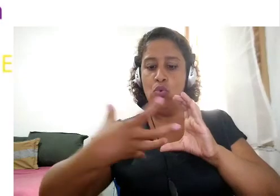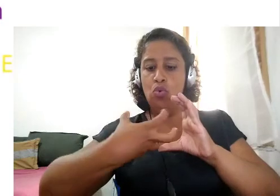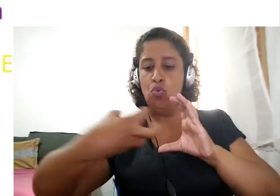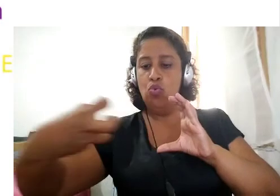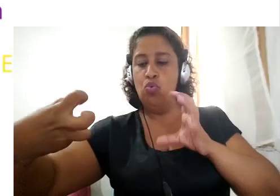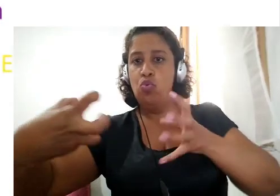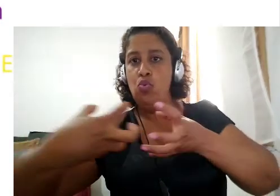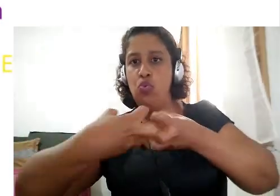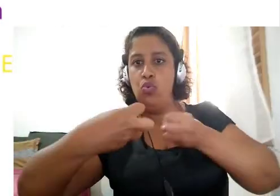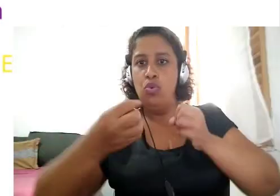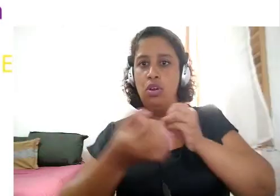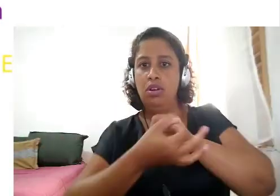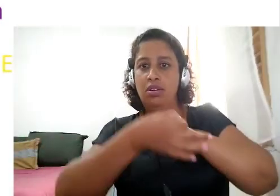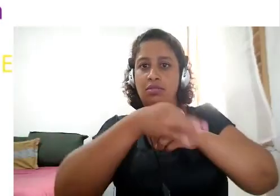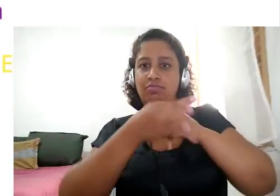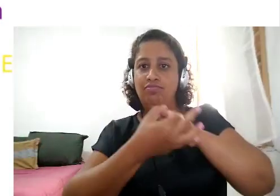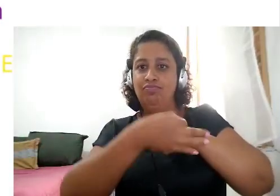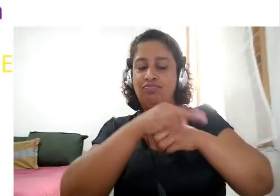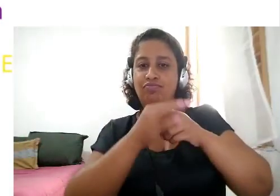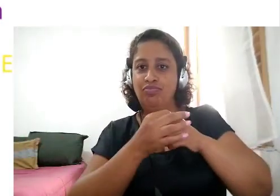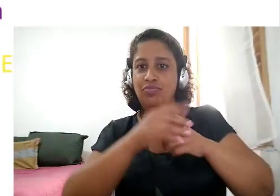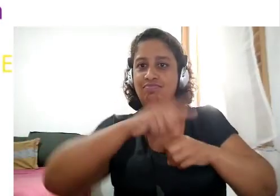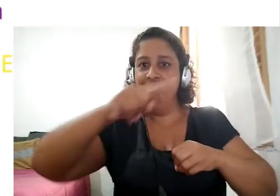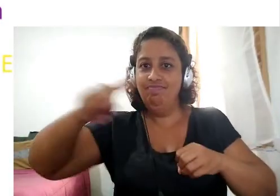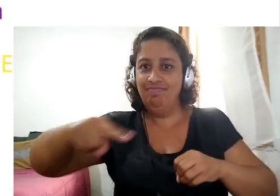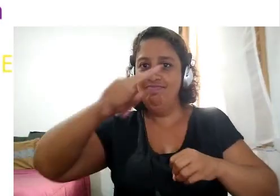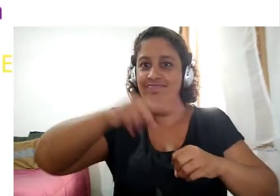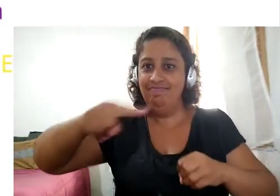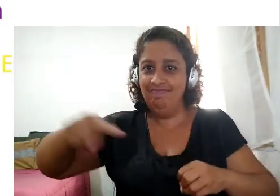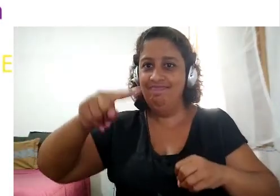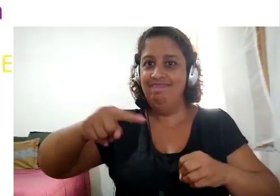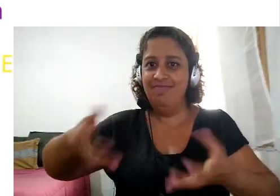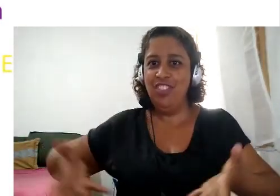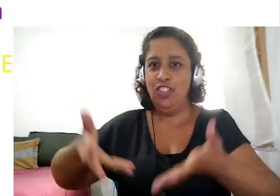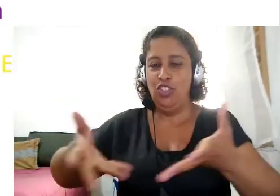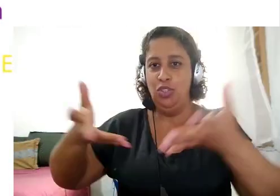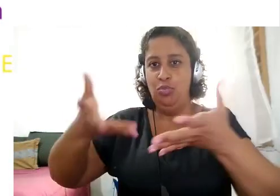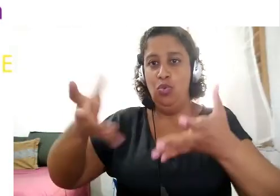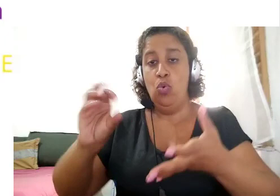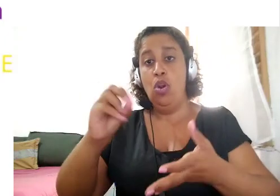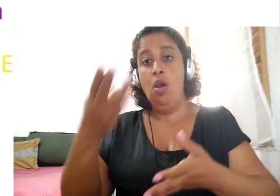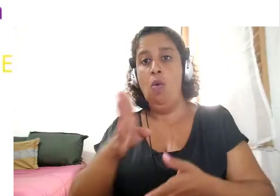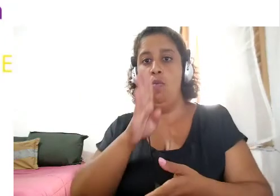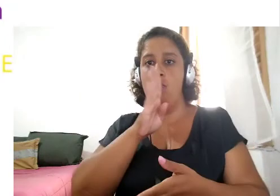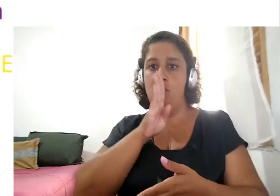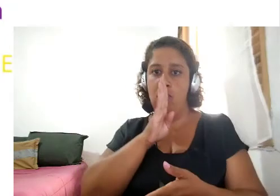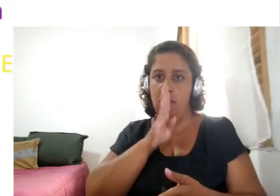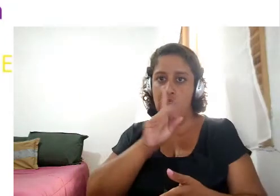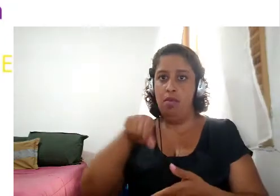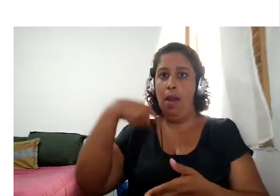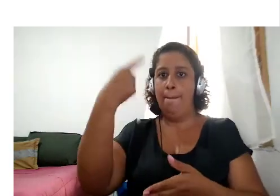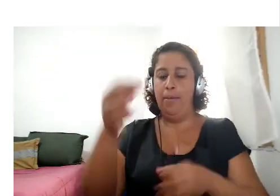através do influxo e efluxo de íons, e como isso é captado pelos eletrodos presentes